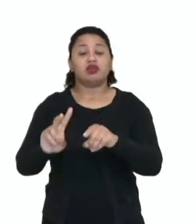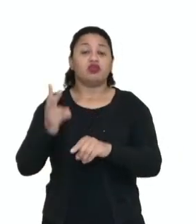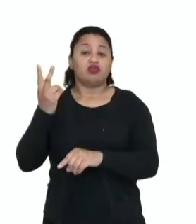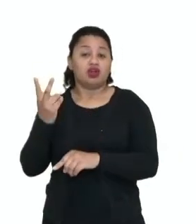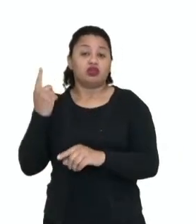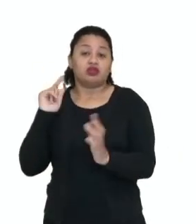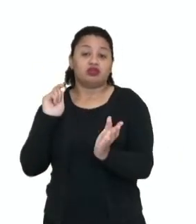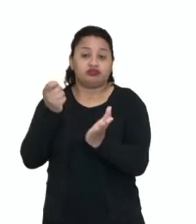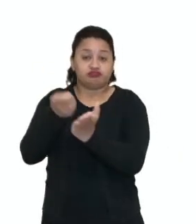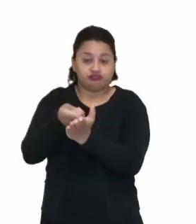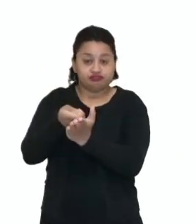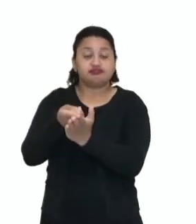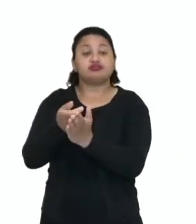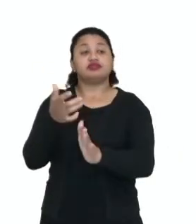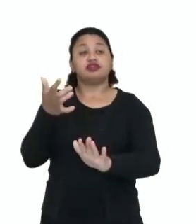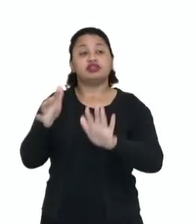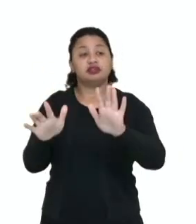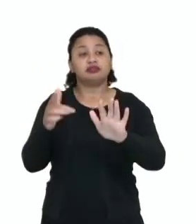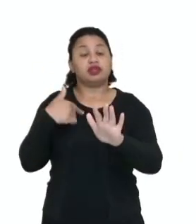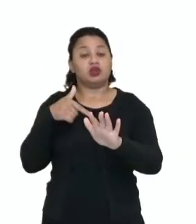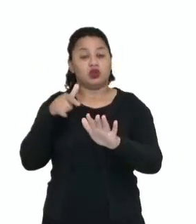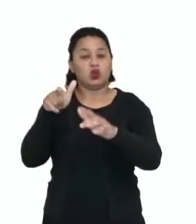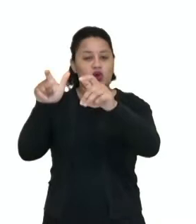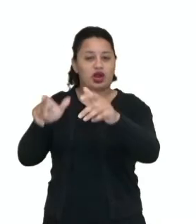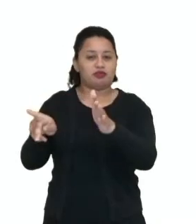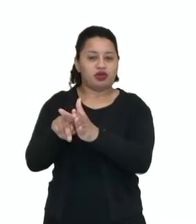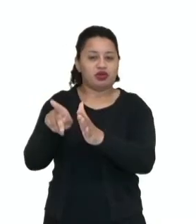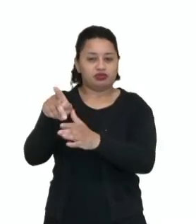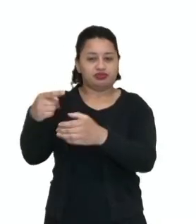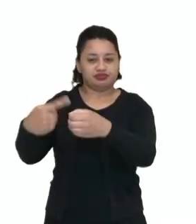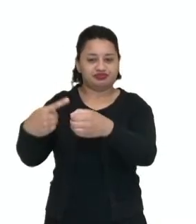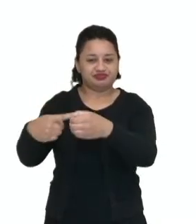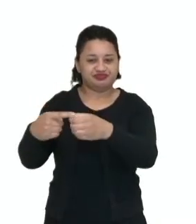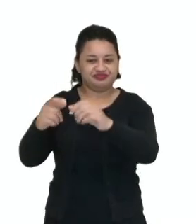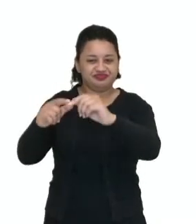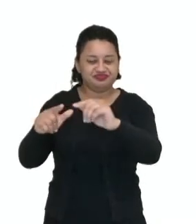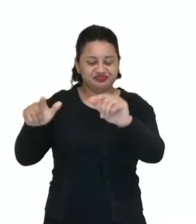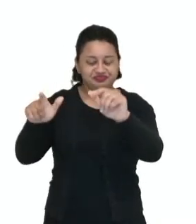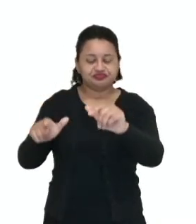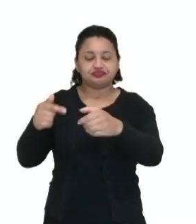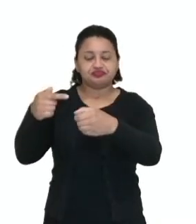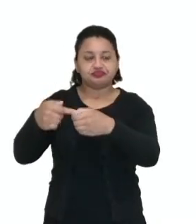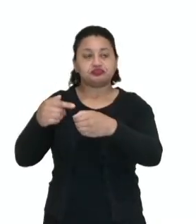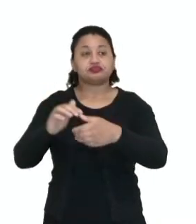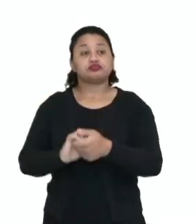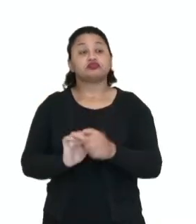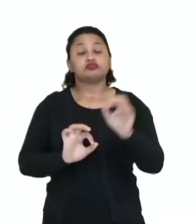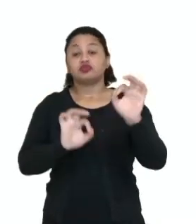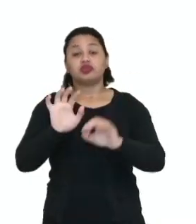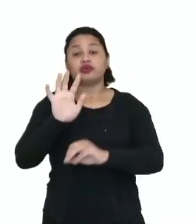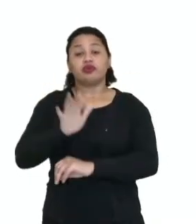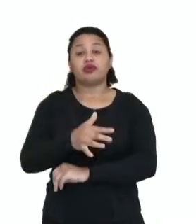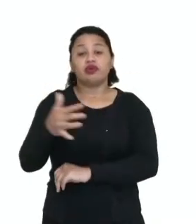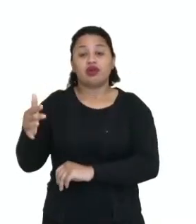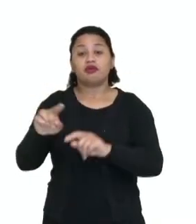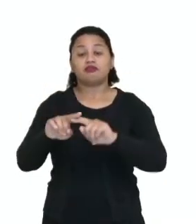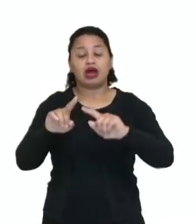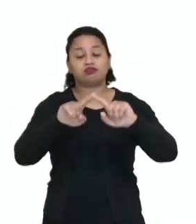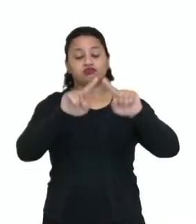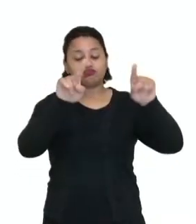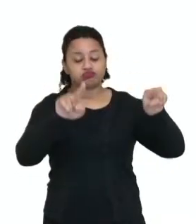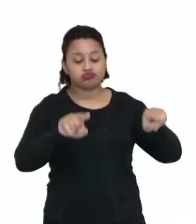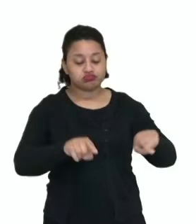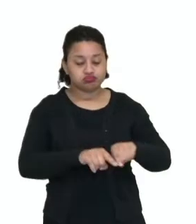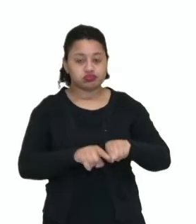a pagar em determinado posto da cidade. Então, ao invés de organizar isso numa tabela, organizamos isso num diagrama.